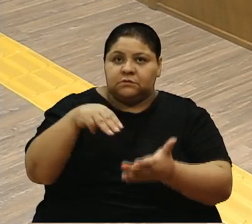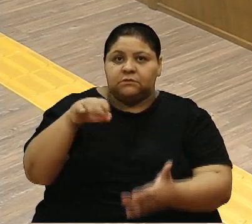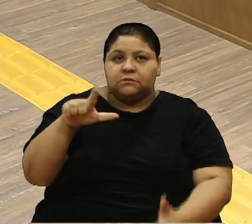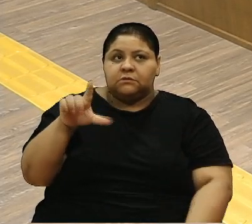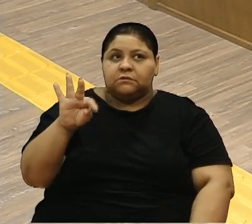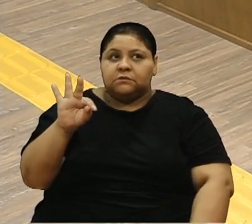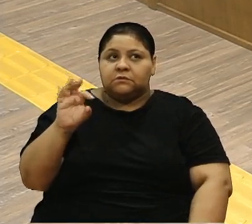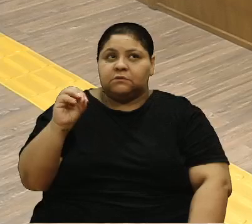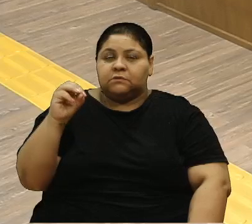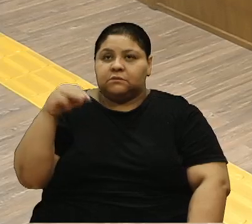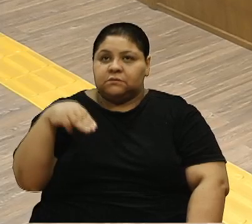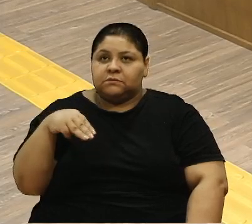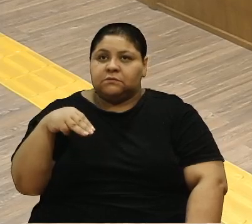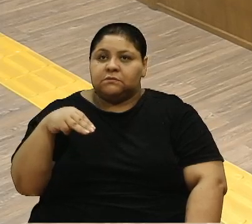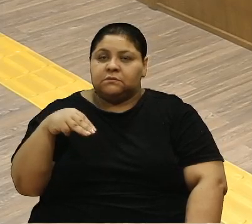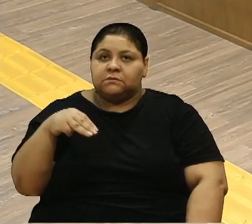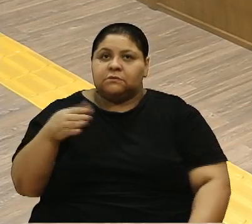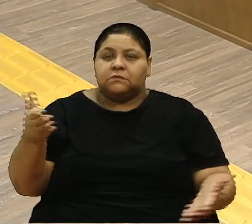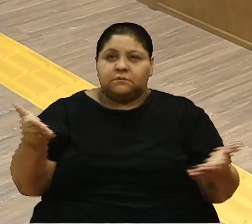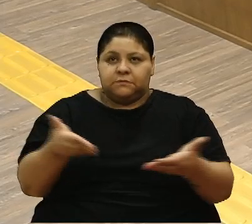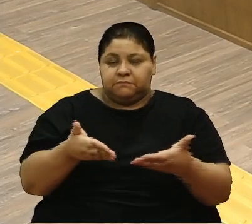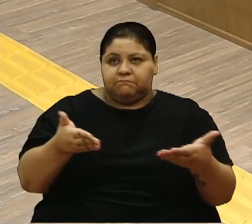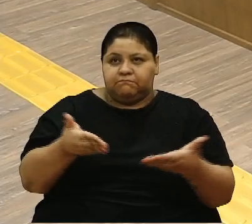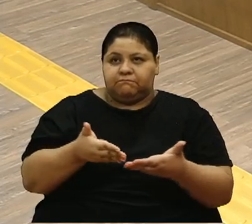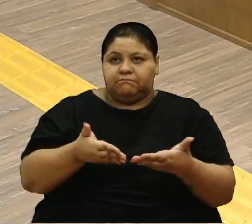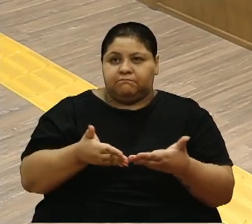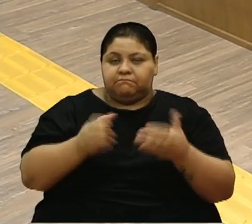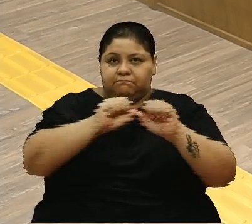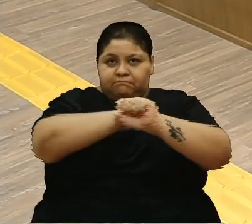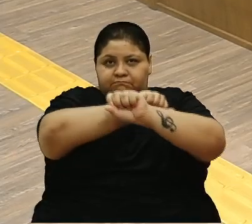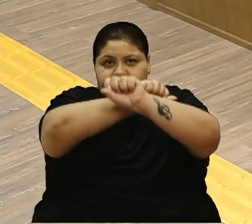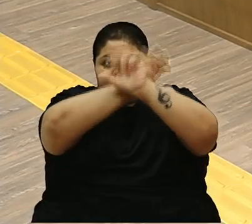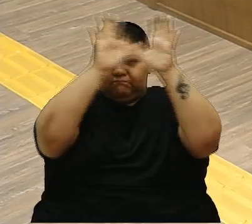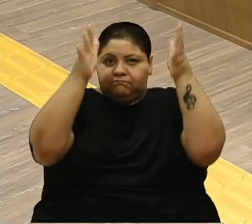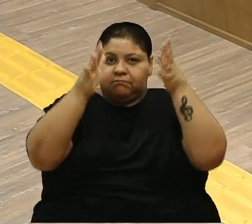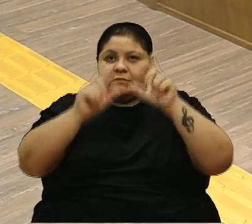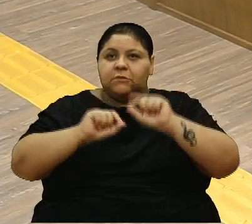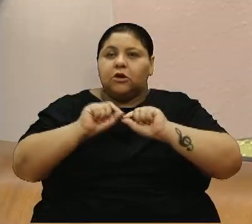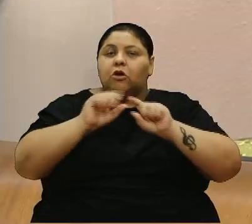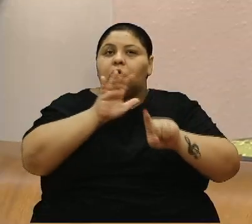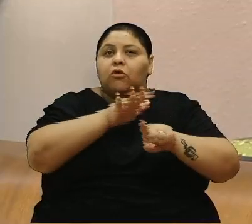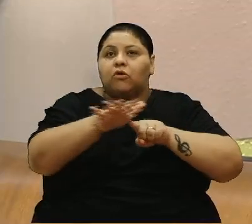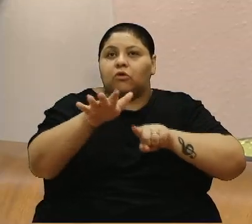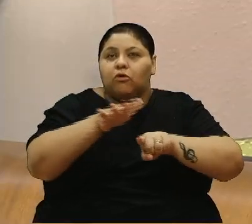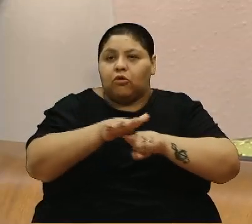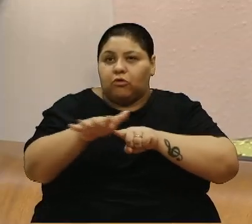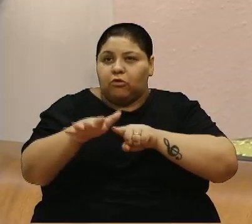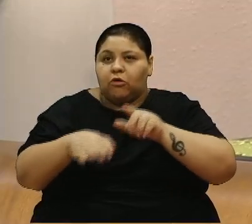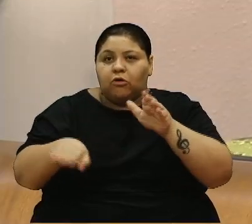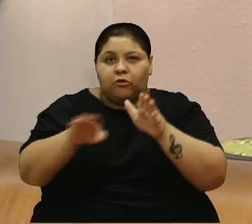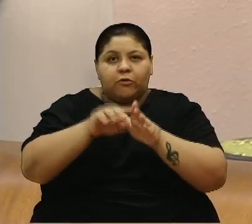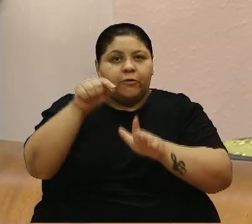Milton Balbinotti para seus esclarecimentos sobre a demanda que chega aqui. Presidente. Pois não.